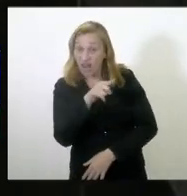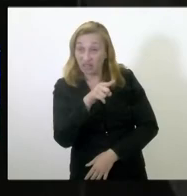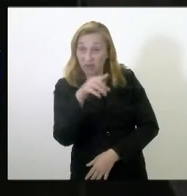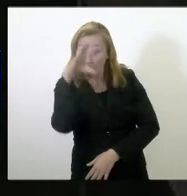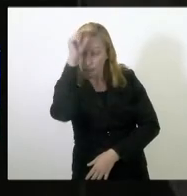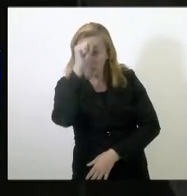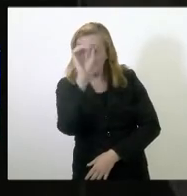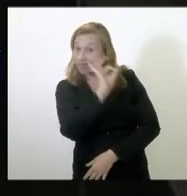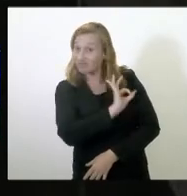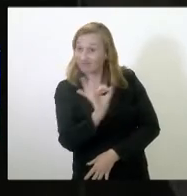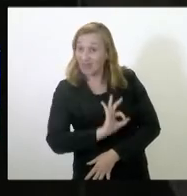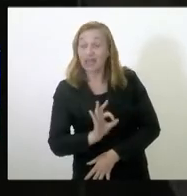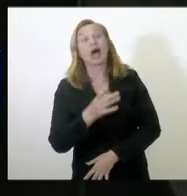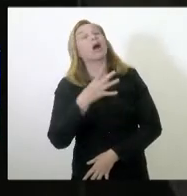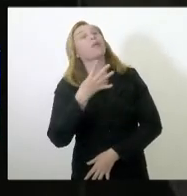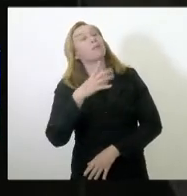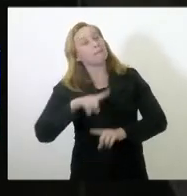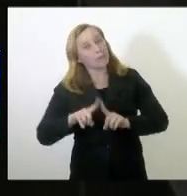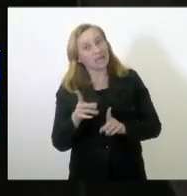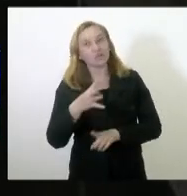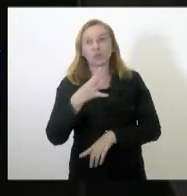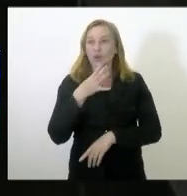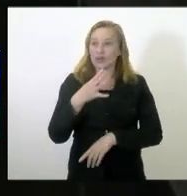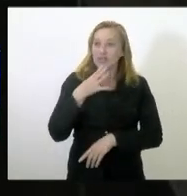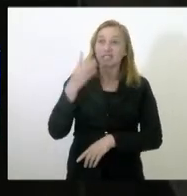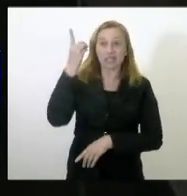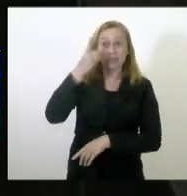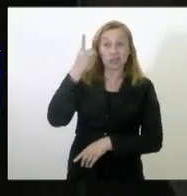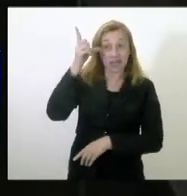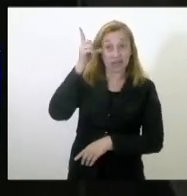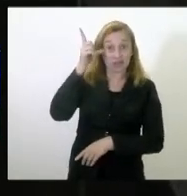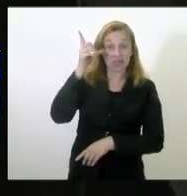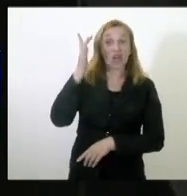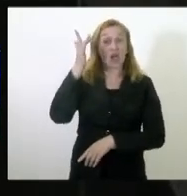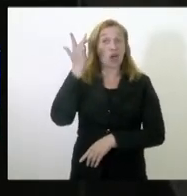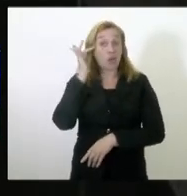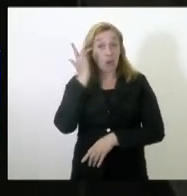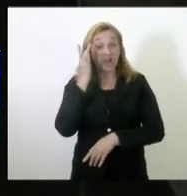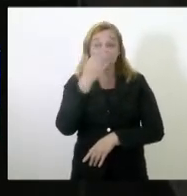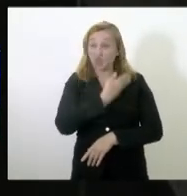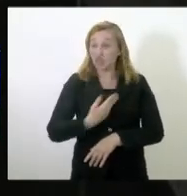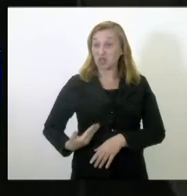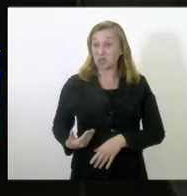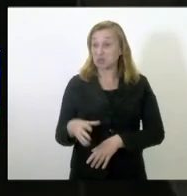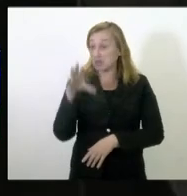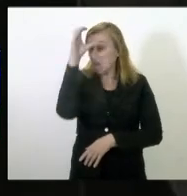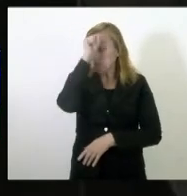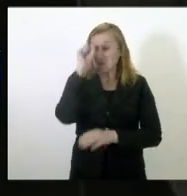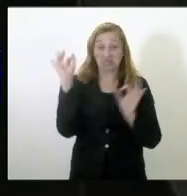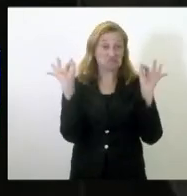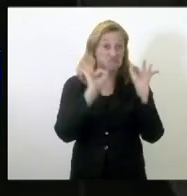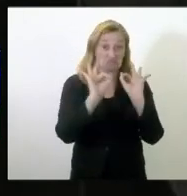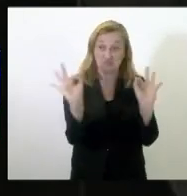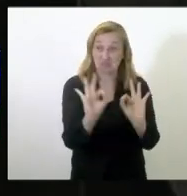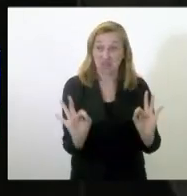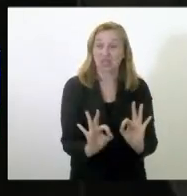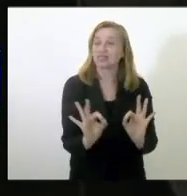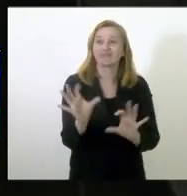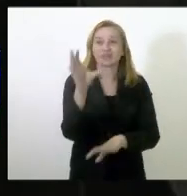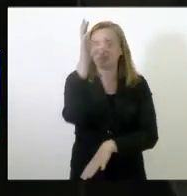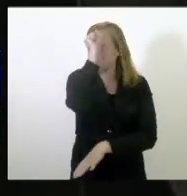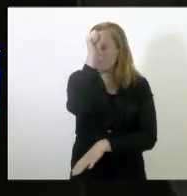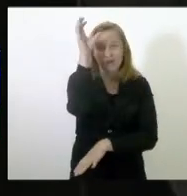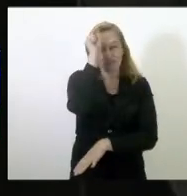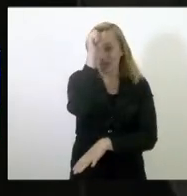Mas, conhecendo a deputada Lucinha como eu conheço, eu acho que foi o governador que não aprendeu nada mesmo. Não aprendeu a respeitar